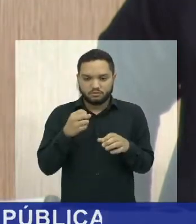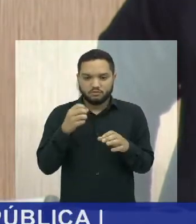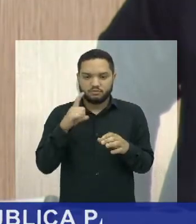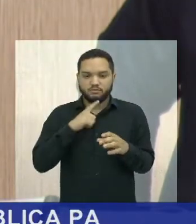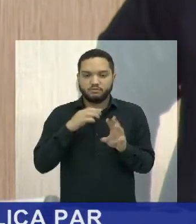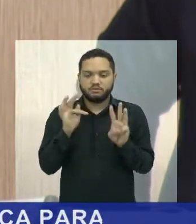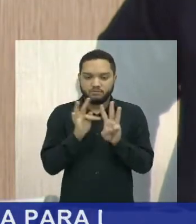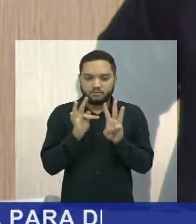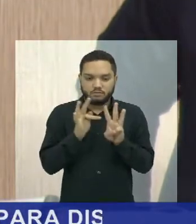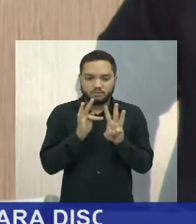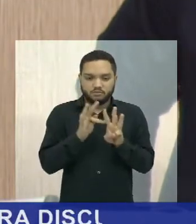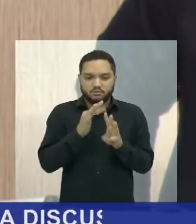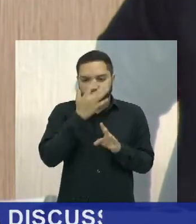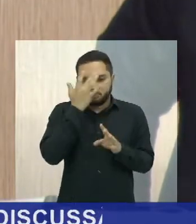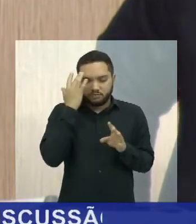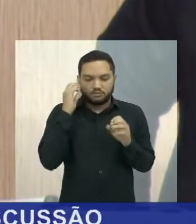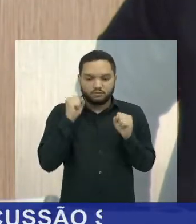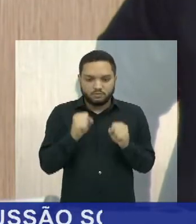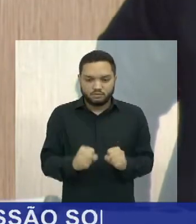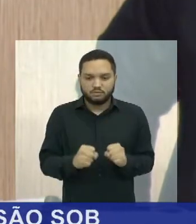pessoas possam estar acompanhando